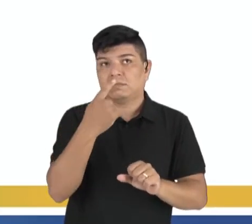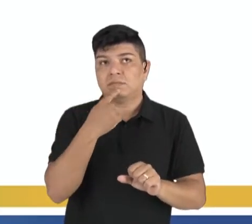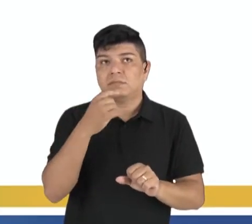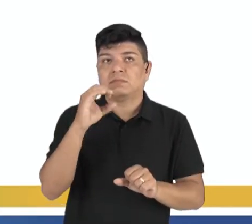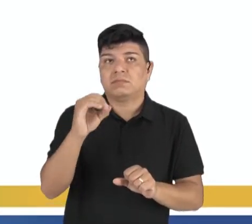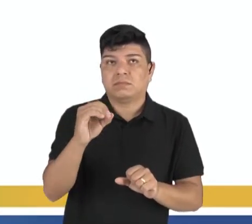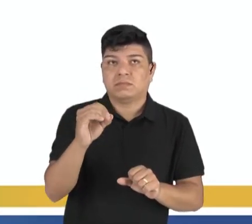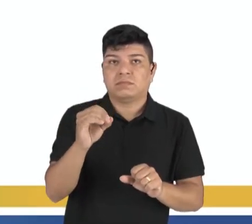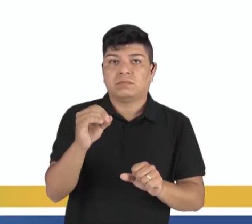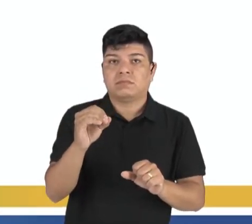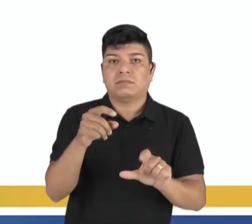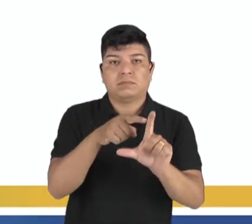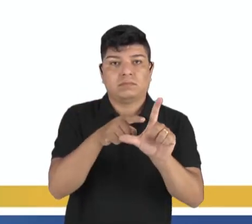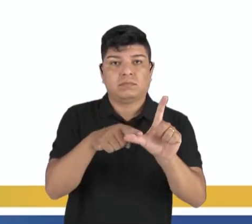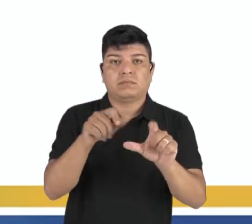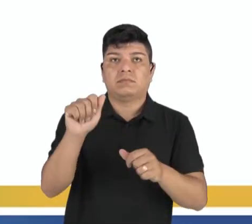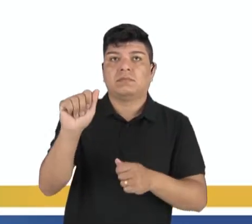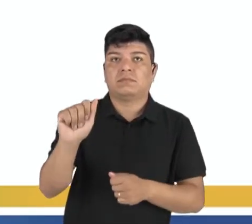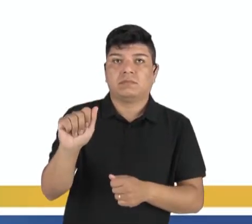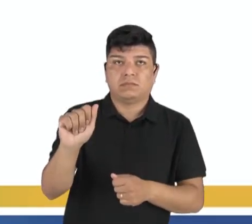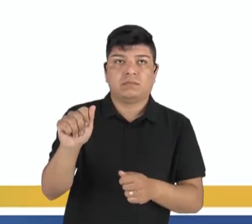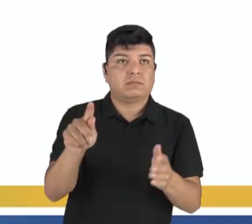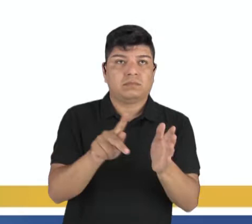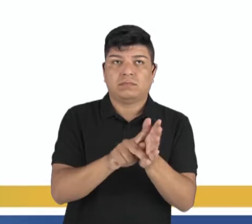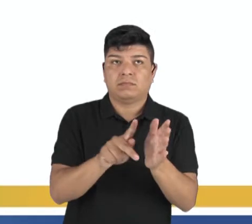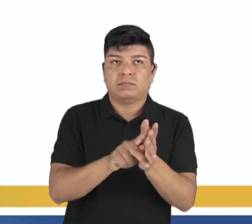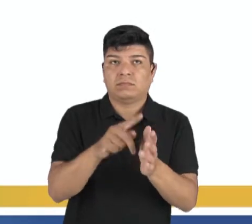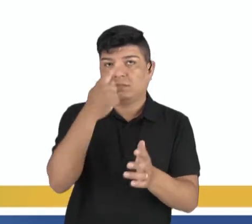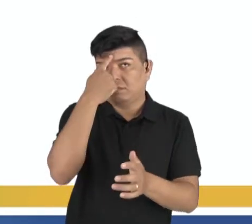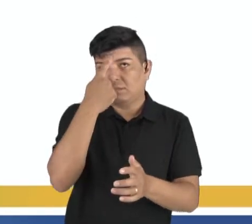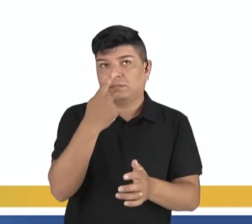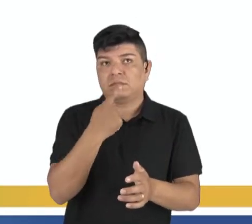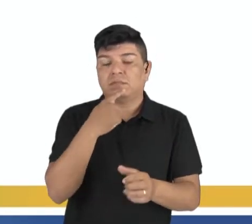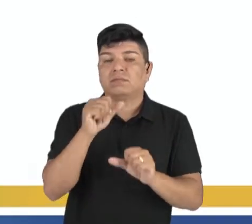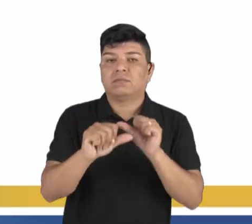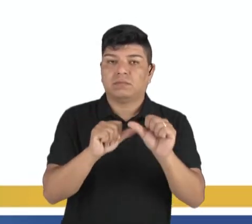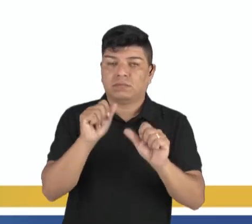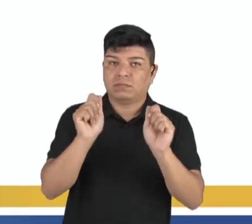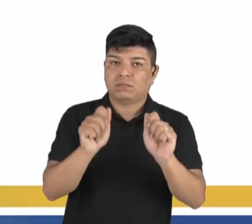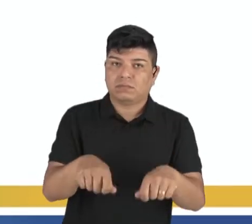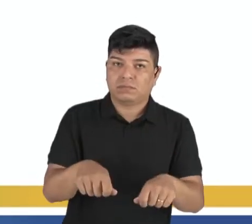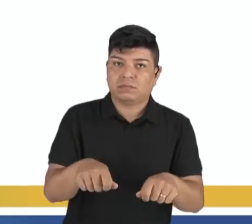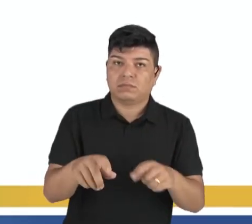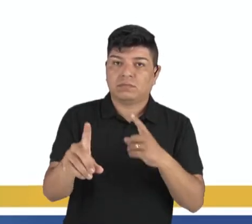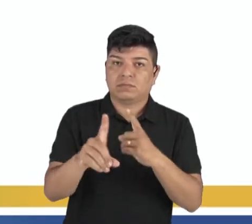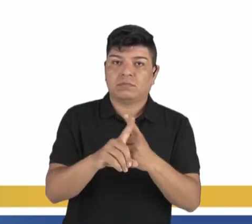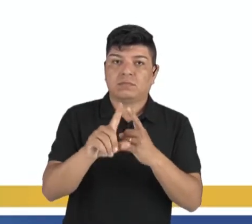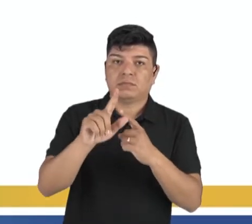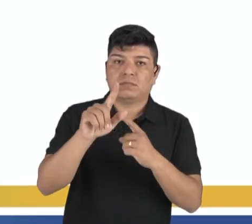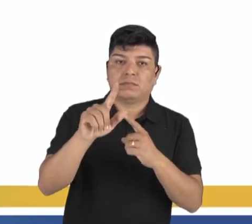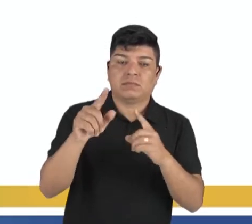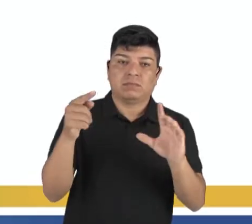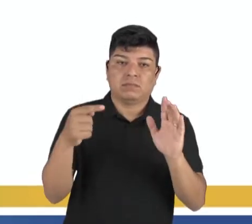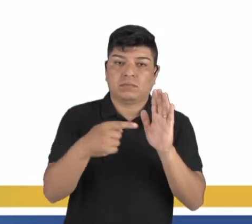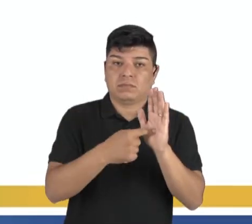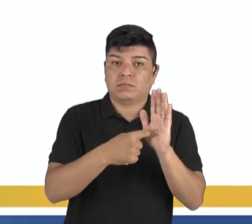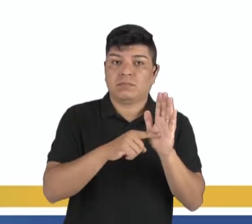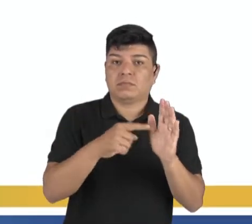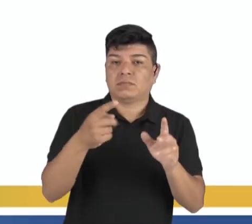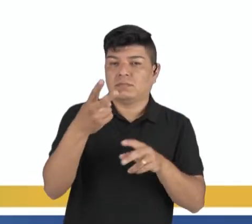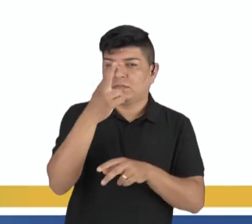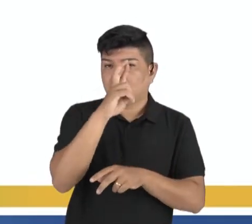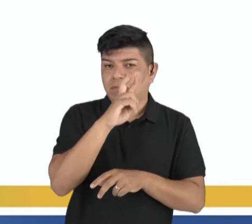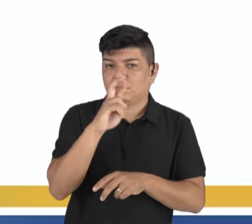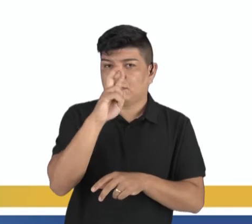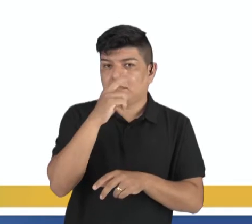de centro o e ângulo a é a própria figura Isto é quando ela pode rodar e voltar de um ponto a volta de um ponto e